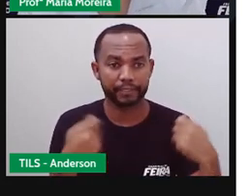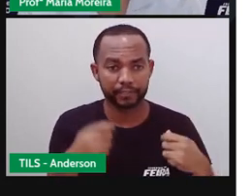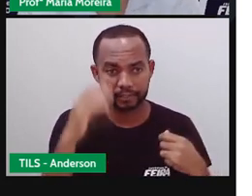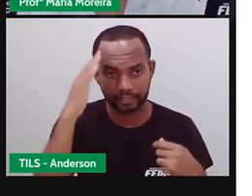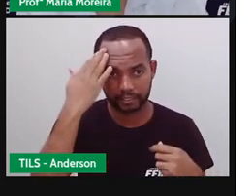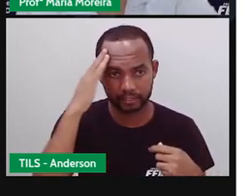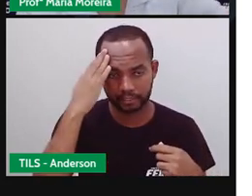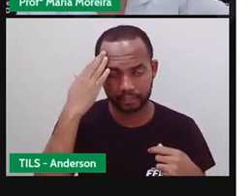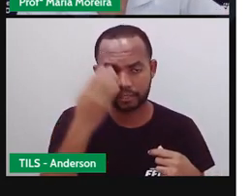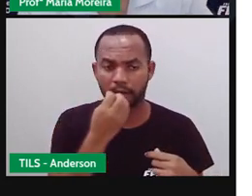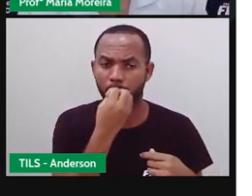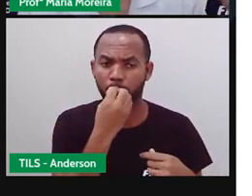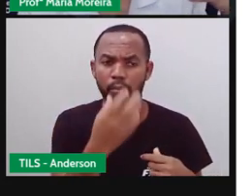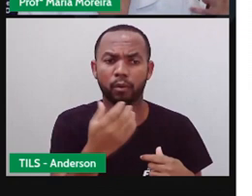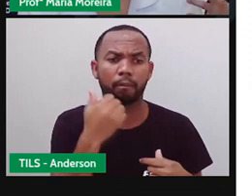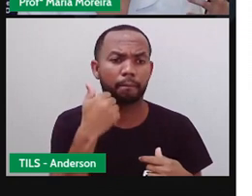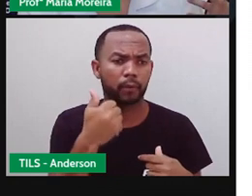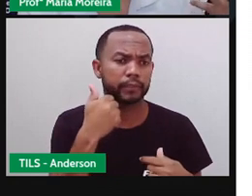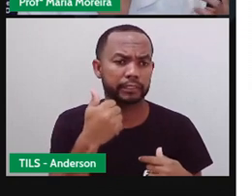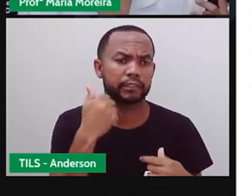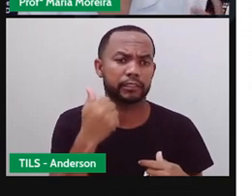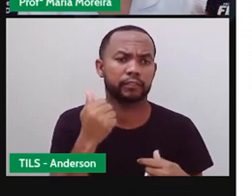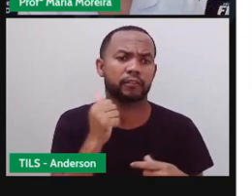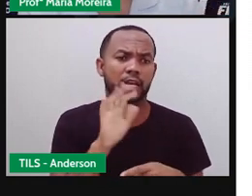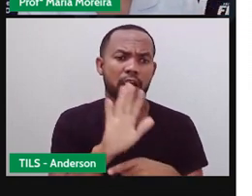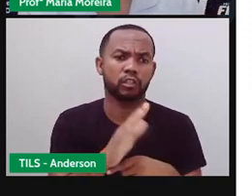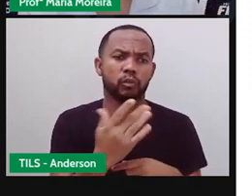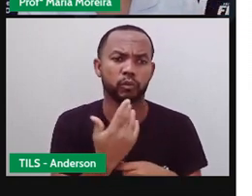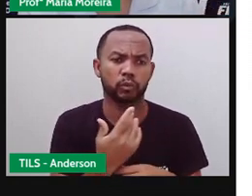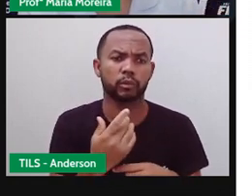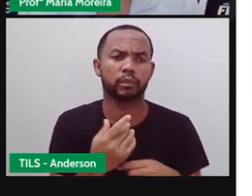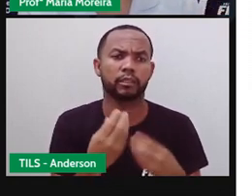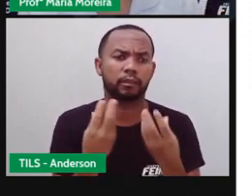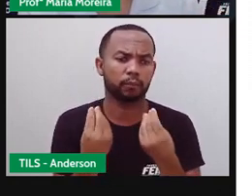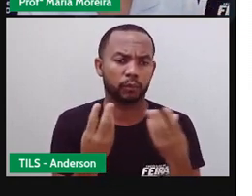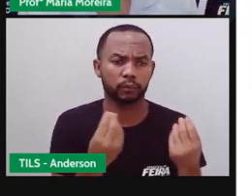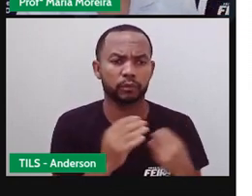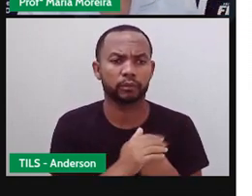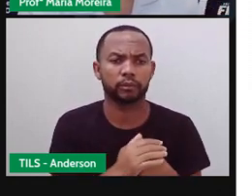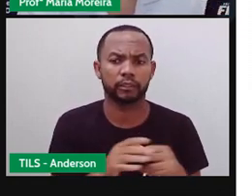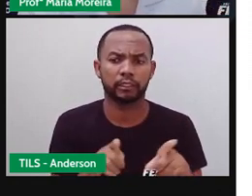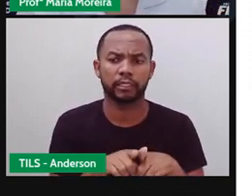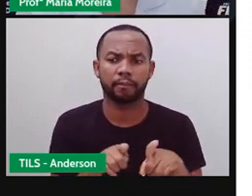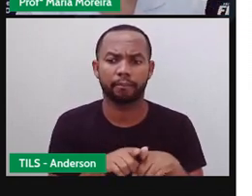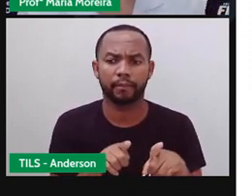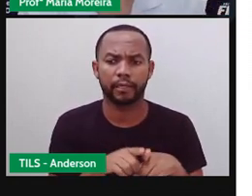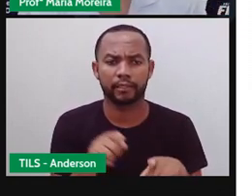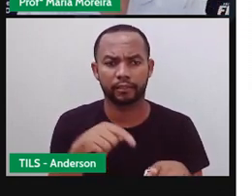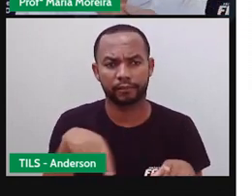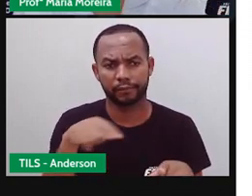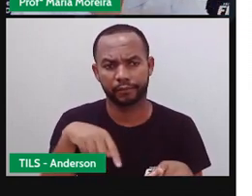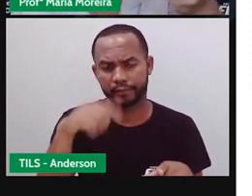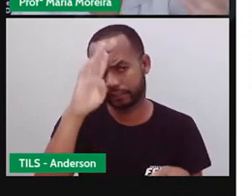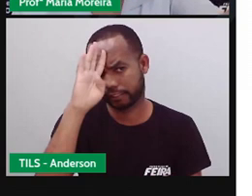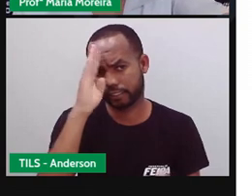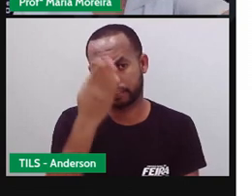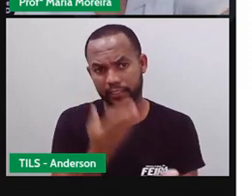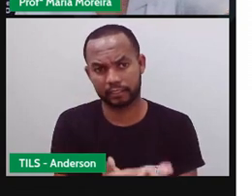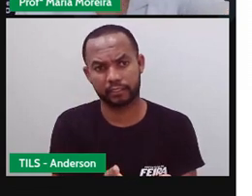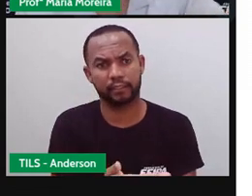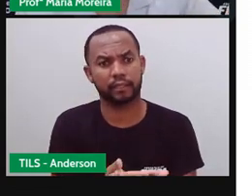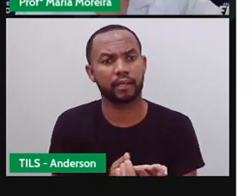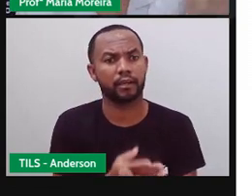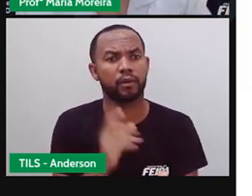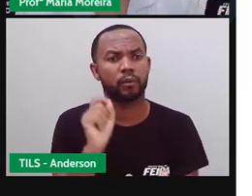como uma coisa O quê muito mais Ampla Ampla ao pontos a gente acreditar o seguinte olha uma